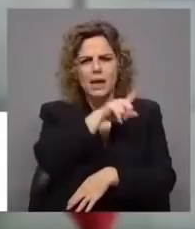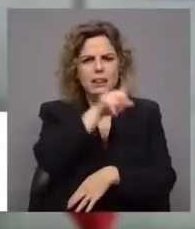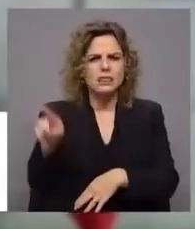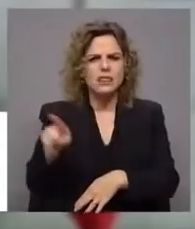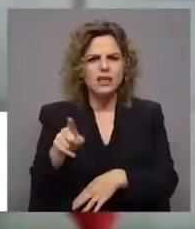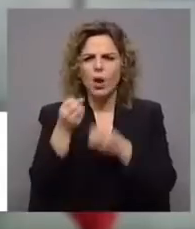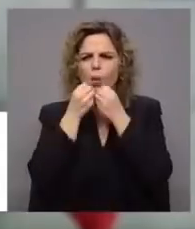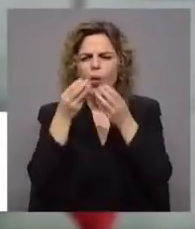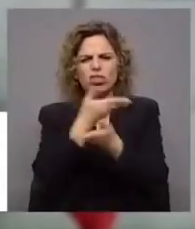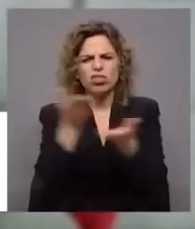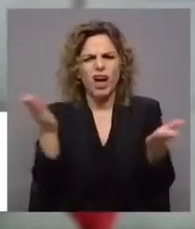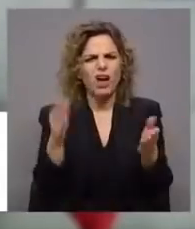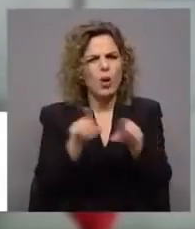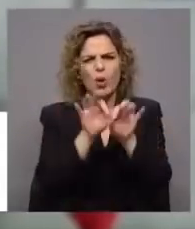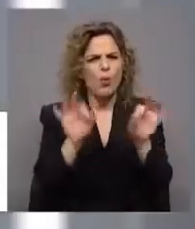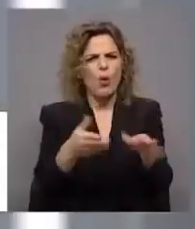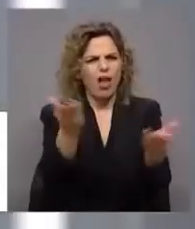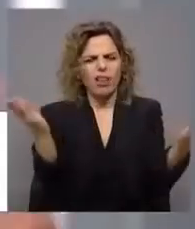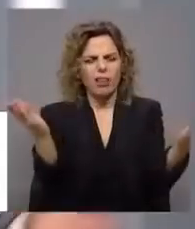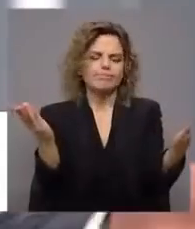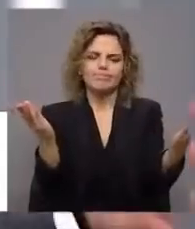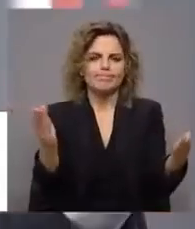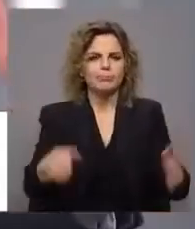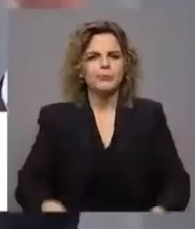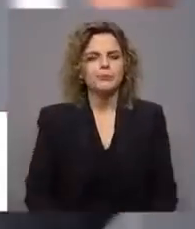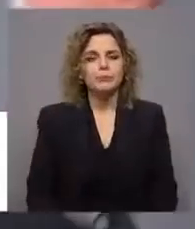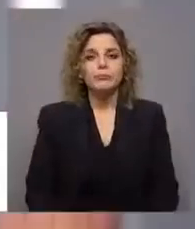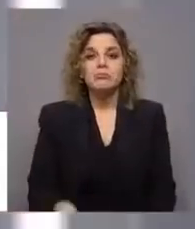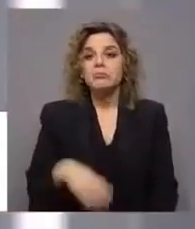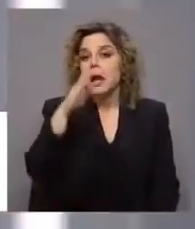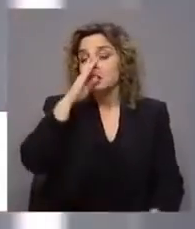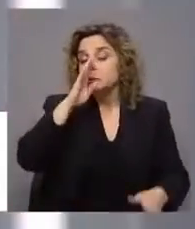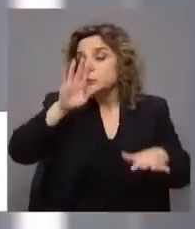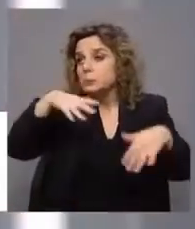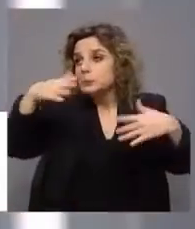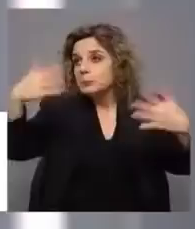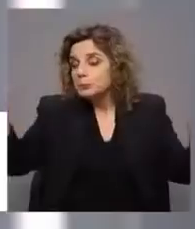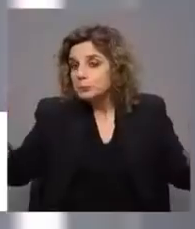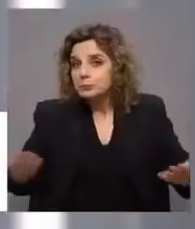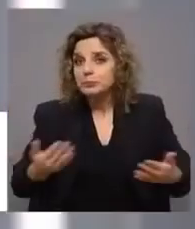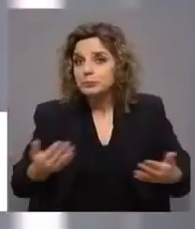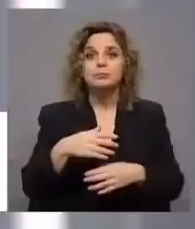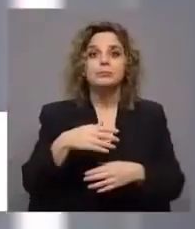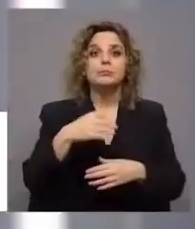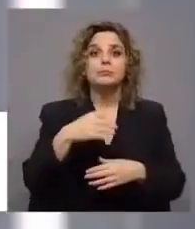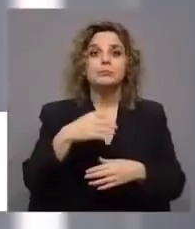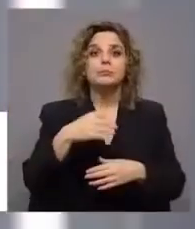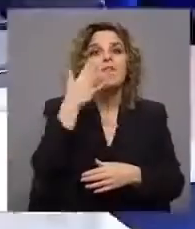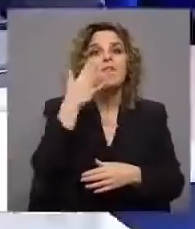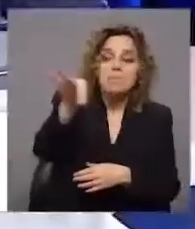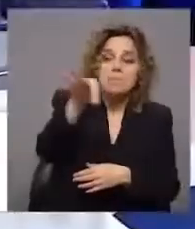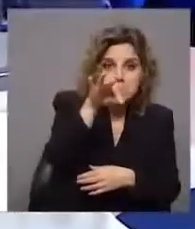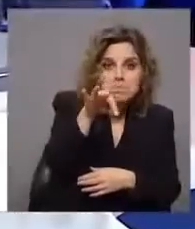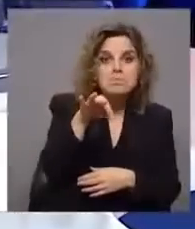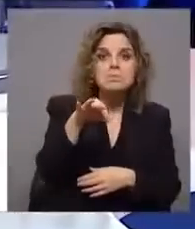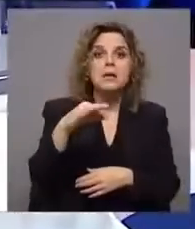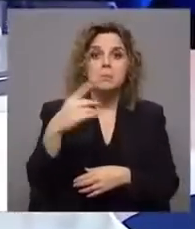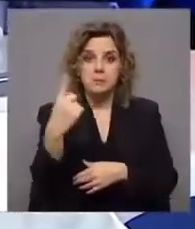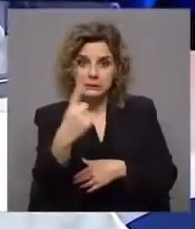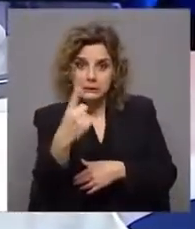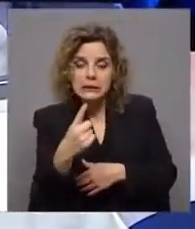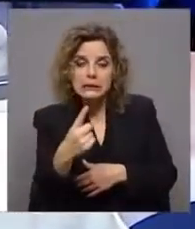que eles contaram. Se o senhor for eleito, se por acaso chegar a presidente, o que é que vai mudar no Brasil?